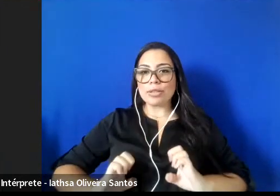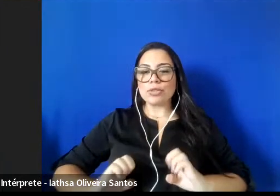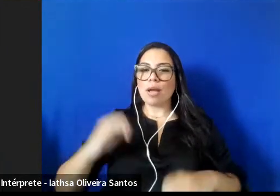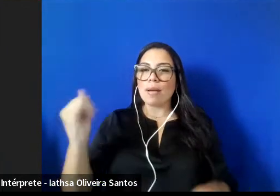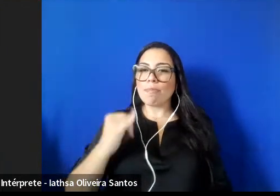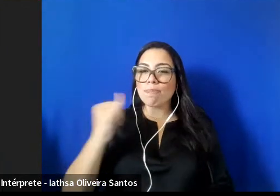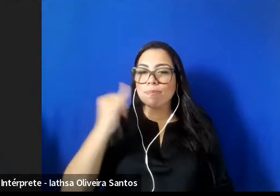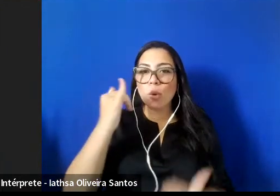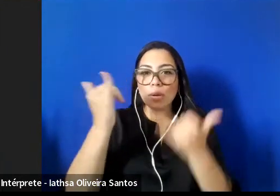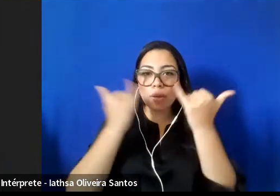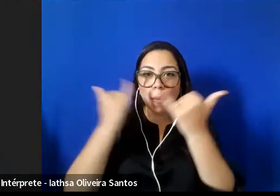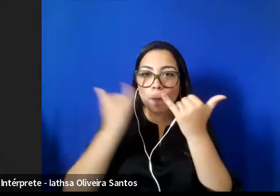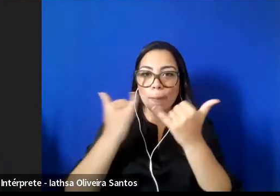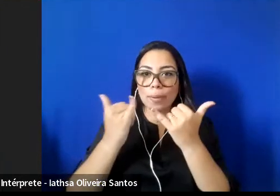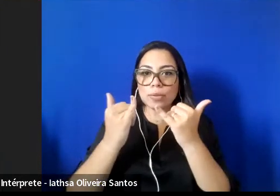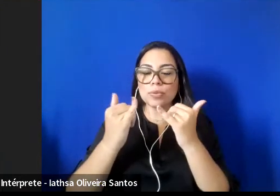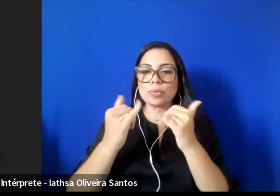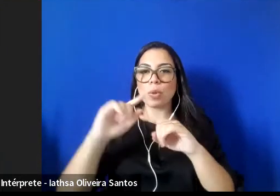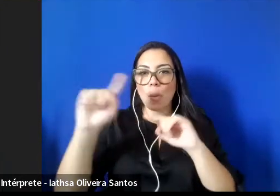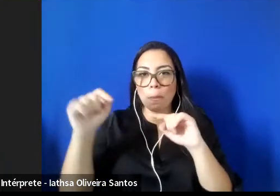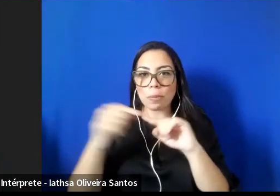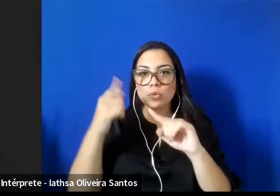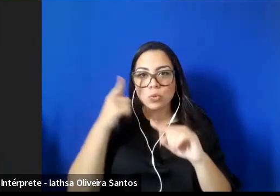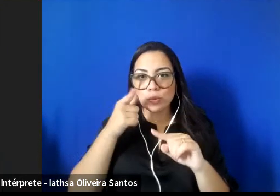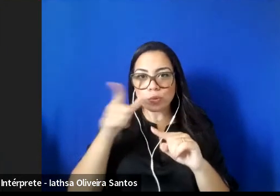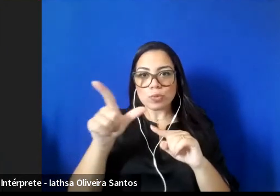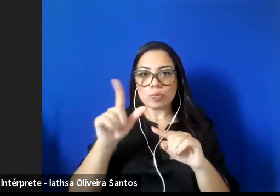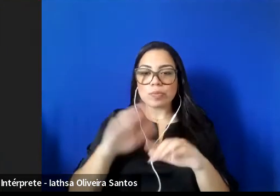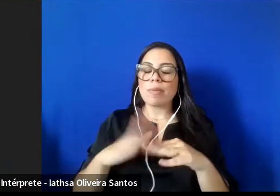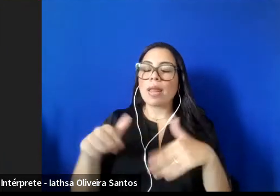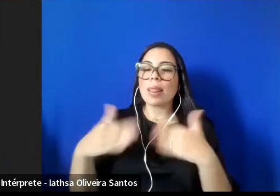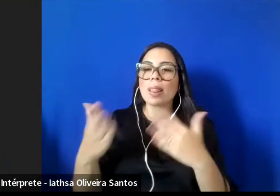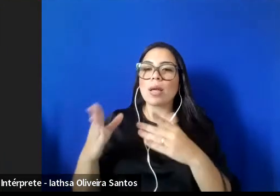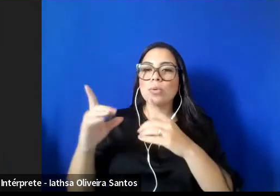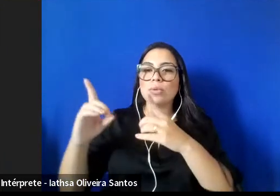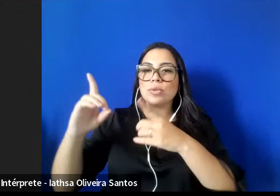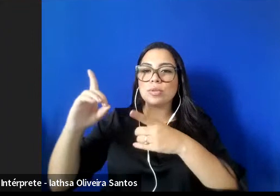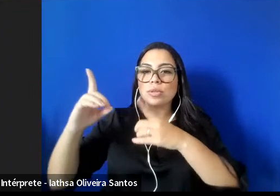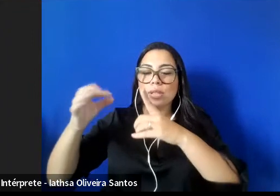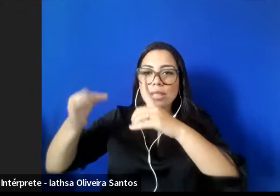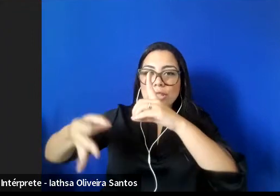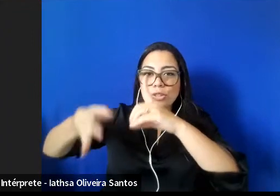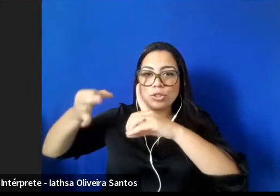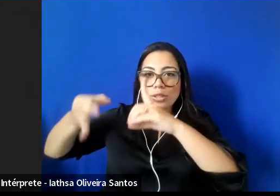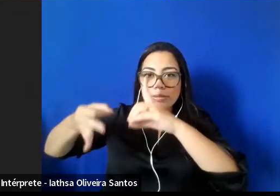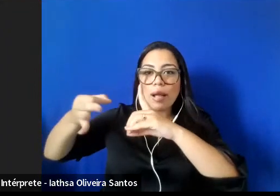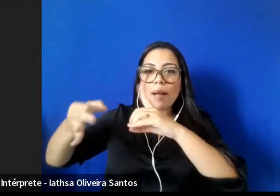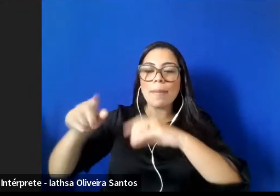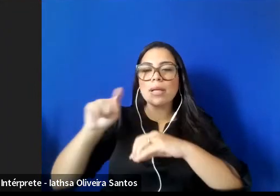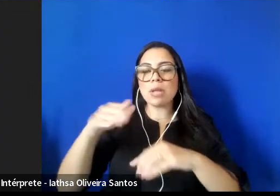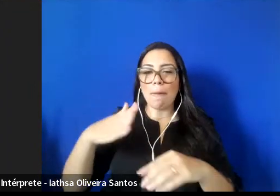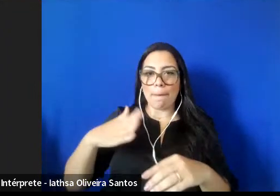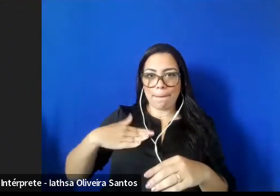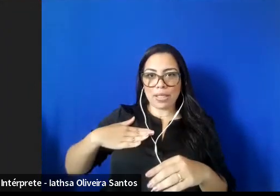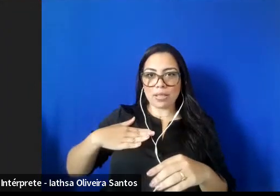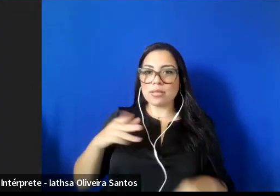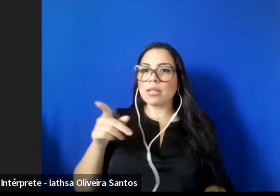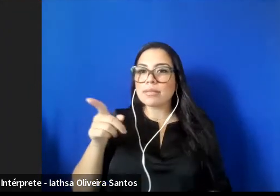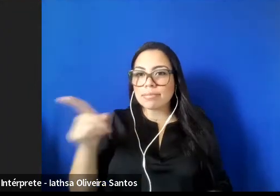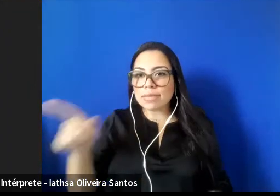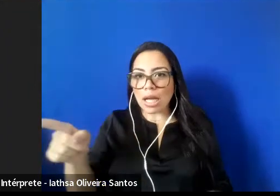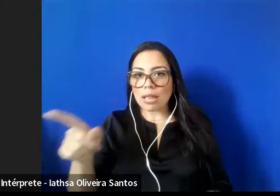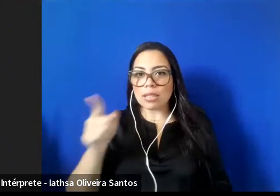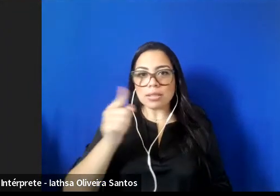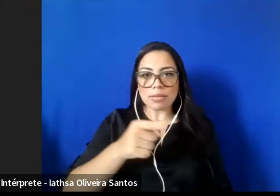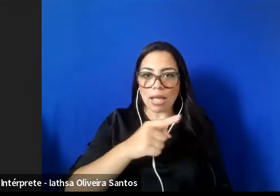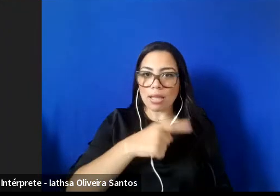E reforçando também o que a desembargadora Gáulia colocou, essa pesquisa não é minha, não é do desembargador César, não é